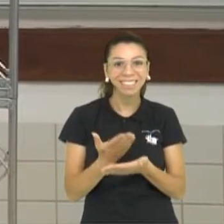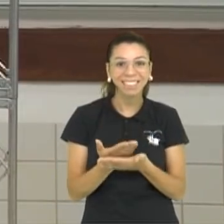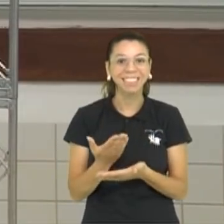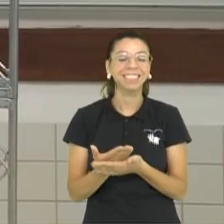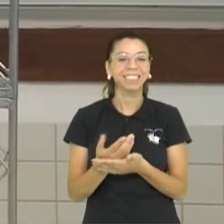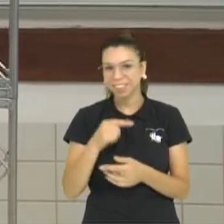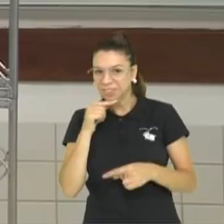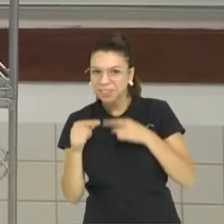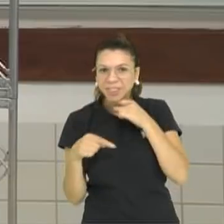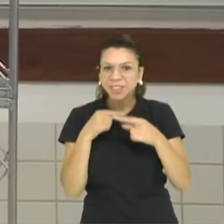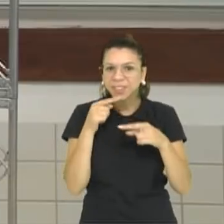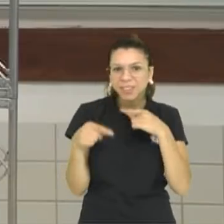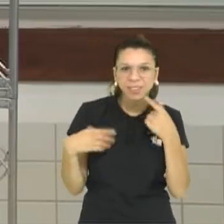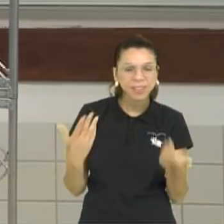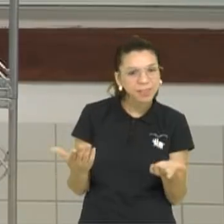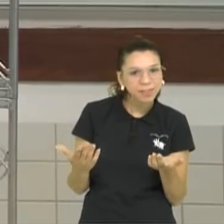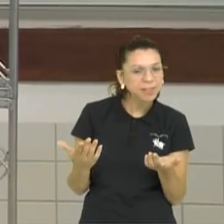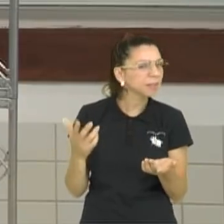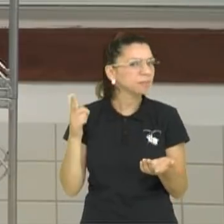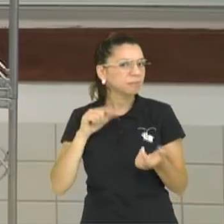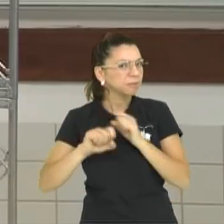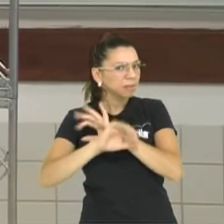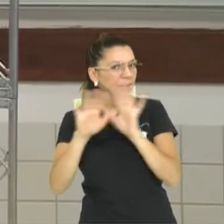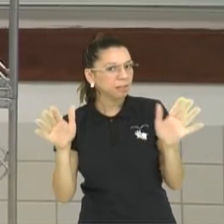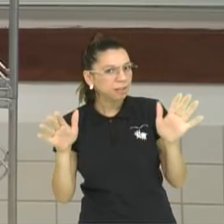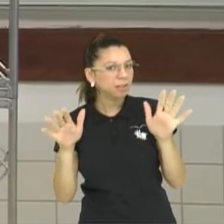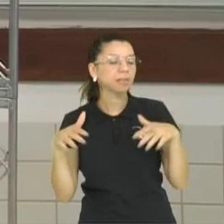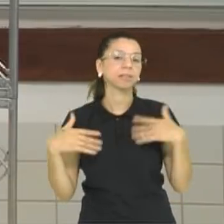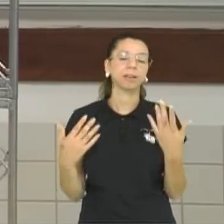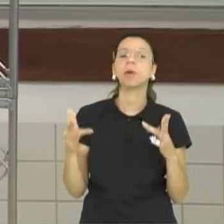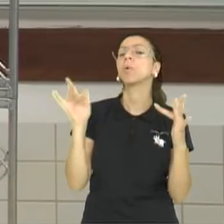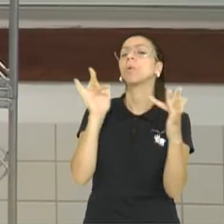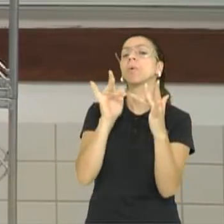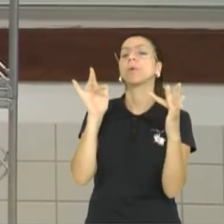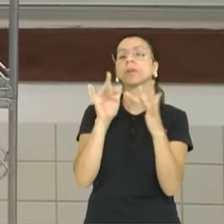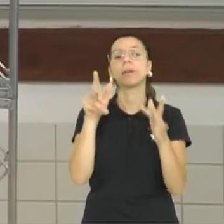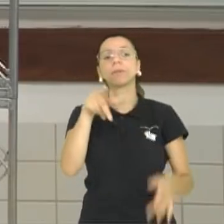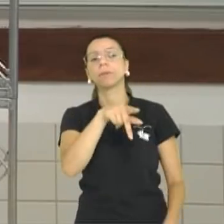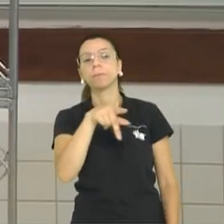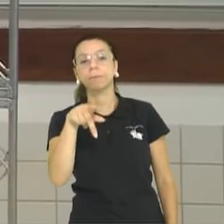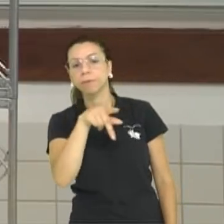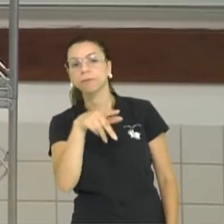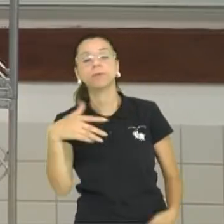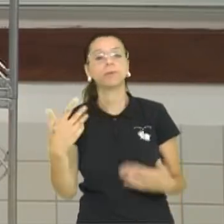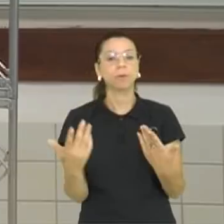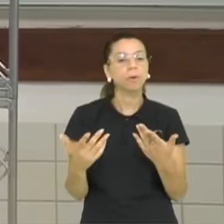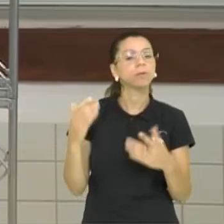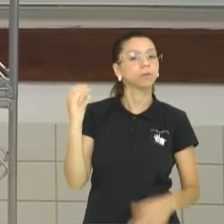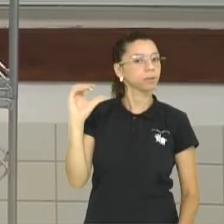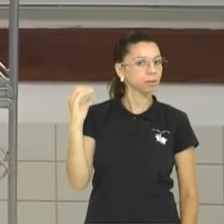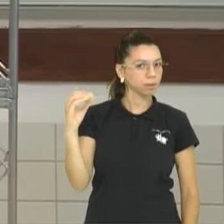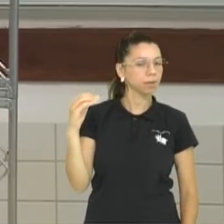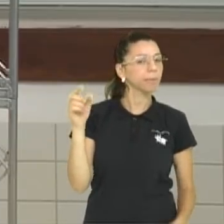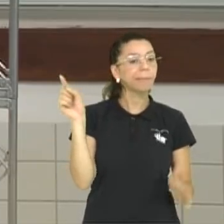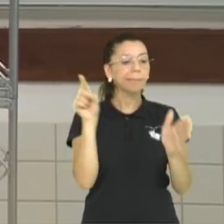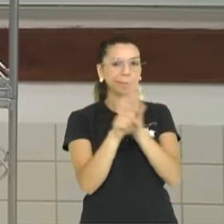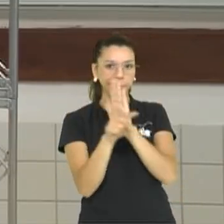Tem dúvida? Tem alguma questão que não ficou clara para você? Entre em contato com o seu professor, com a sua professora de ciências,